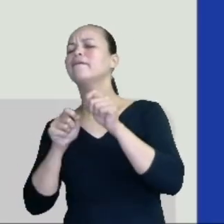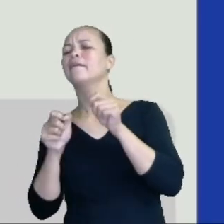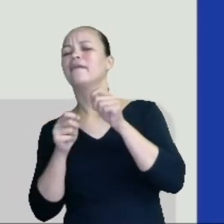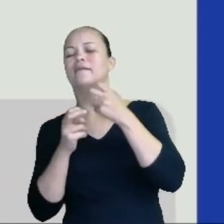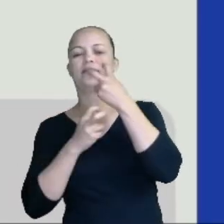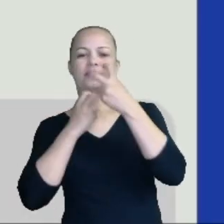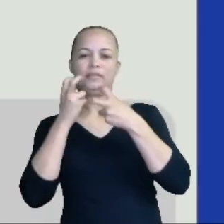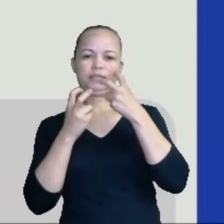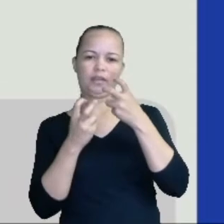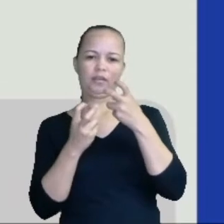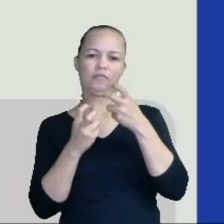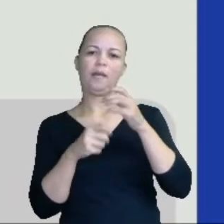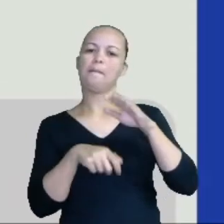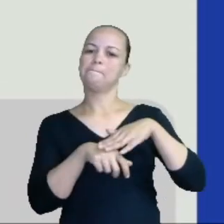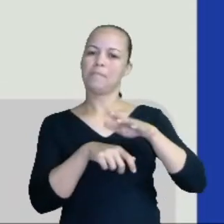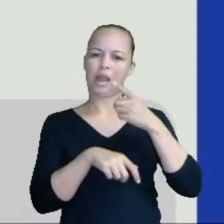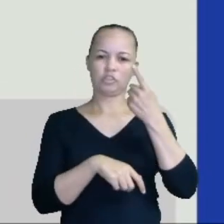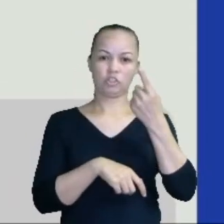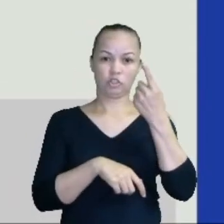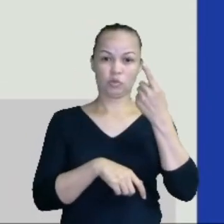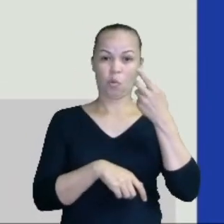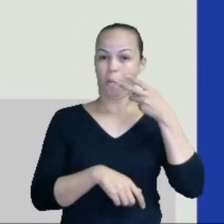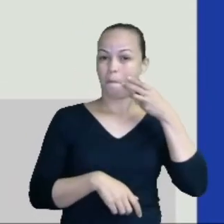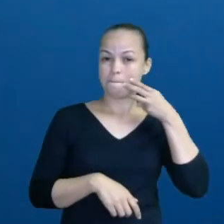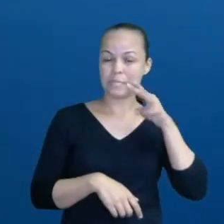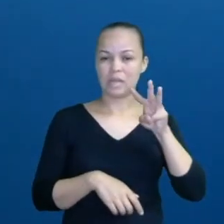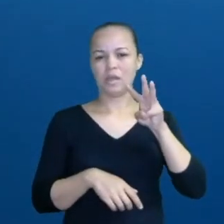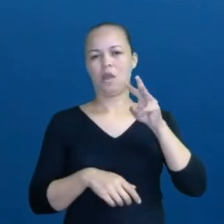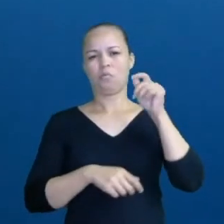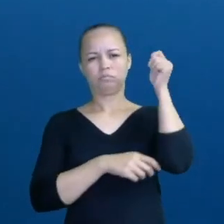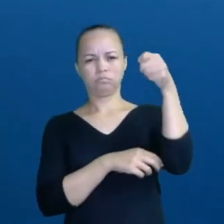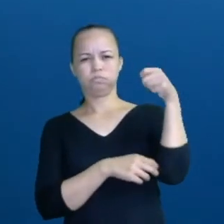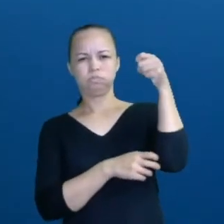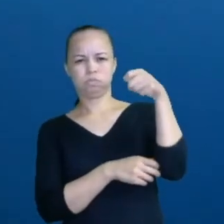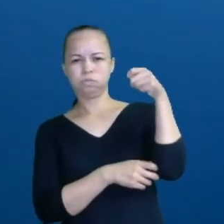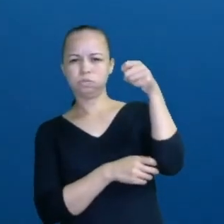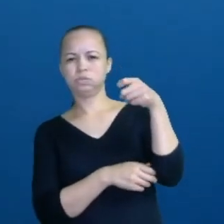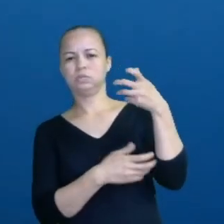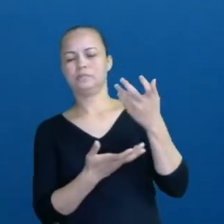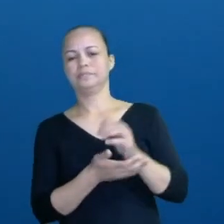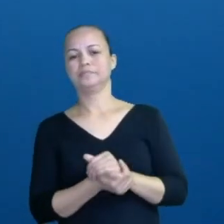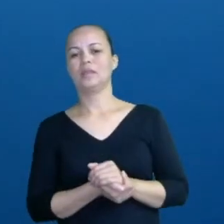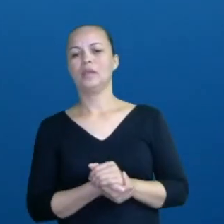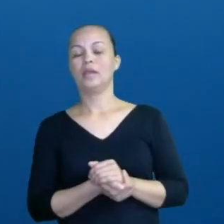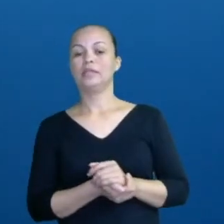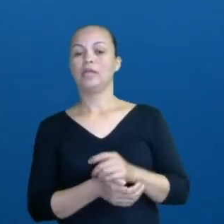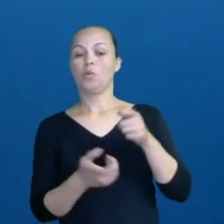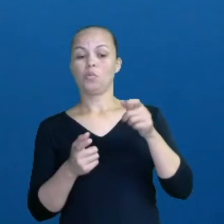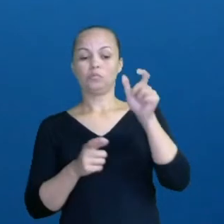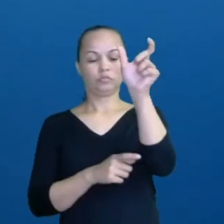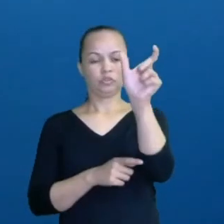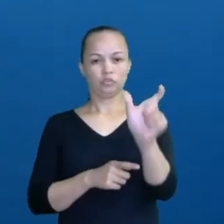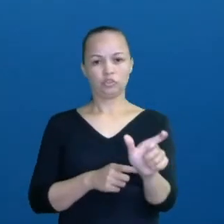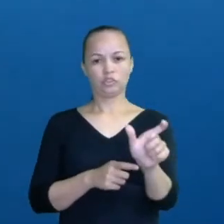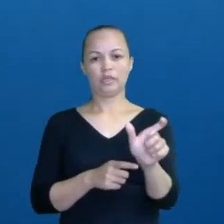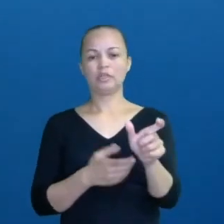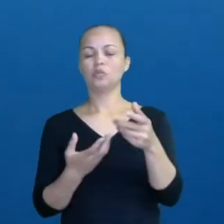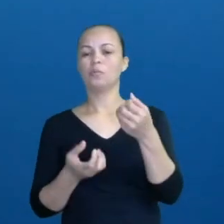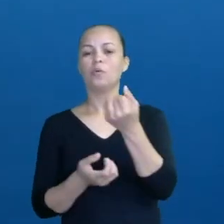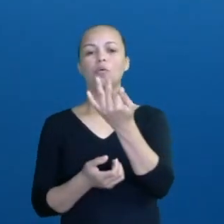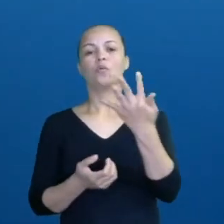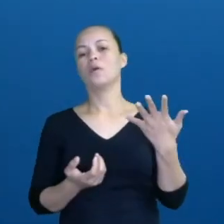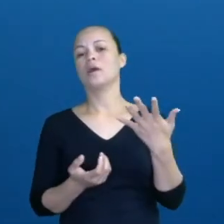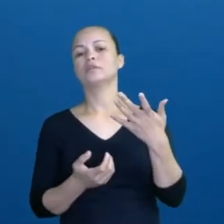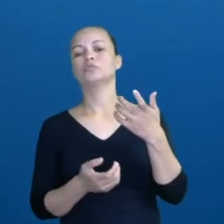Mais de 1 milhão de protestantes. Mais de 1 milhão de protestantes é o sujeito. Esse sujeito é formado por